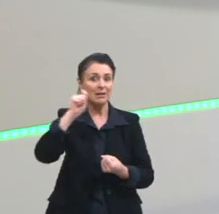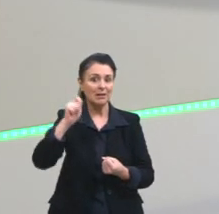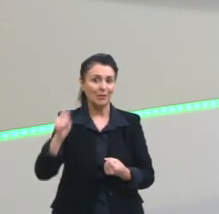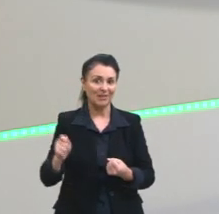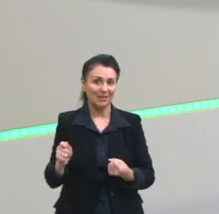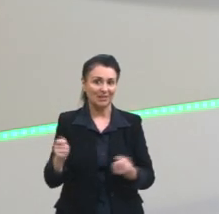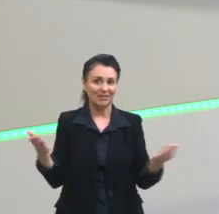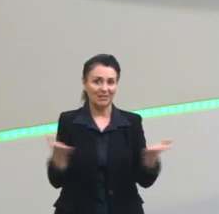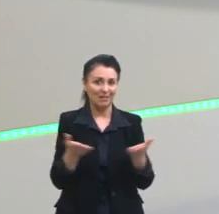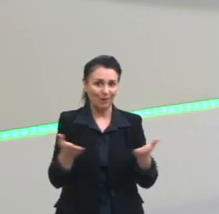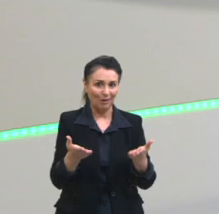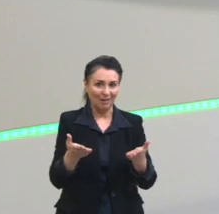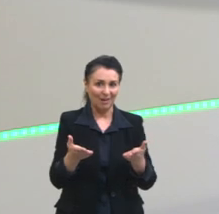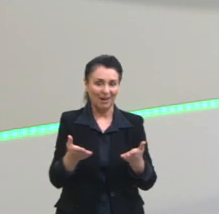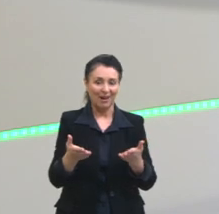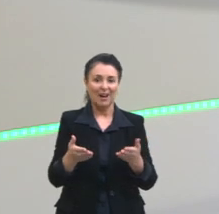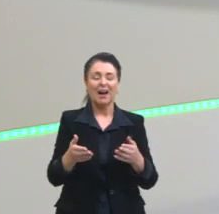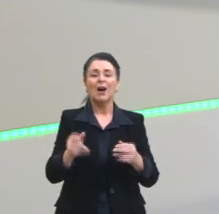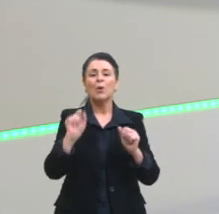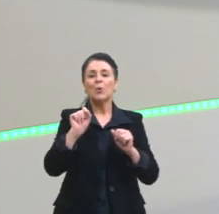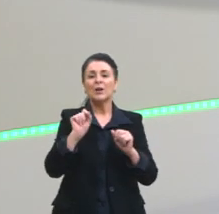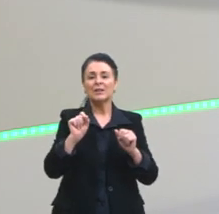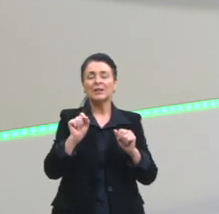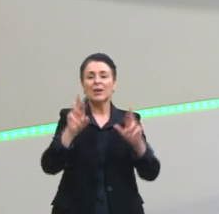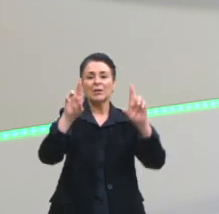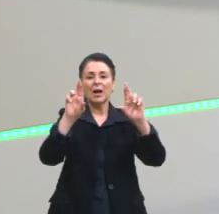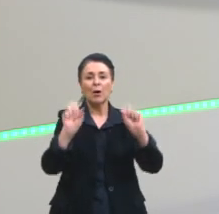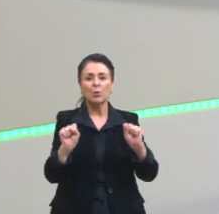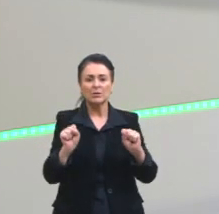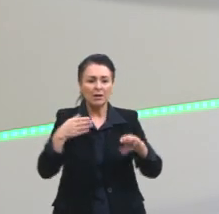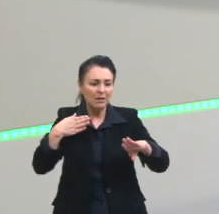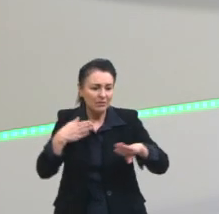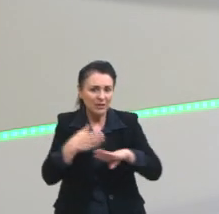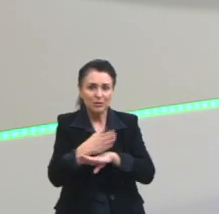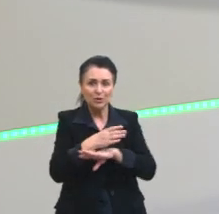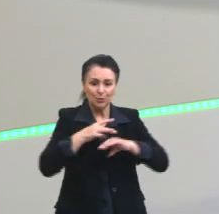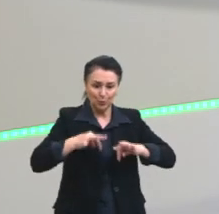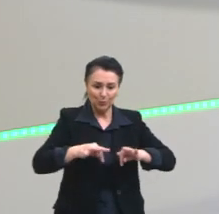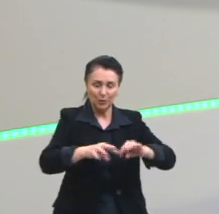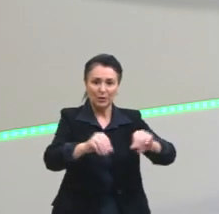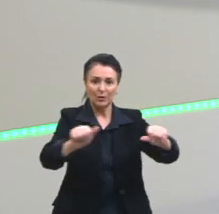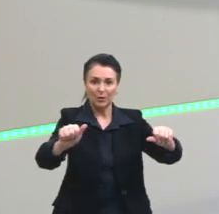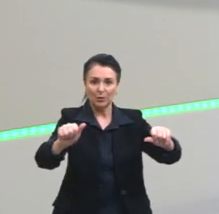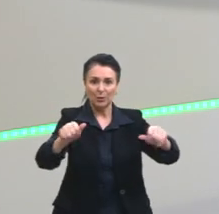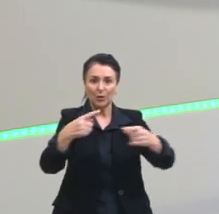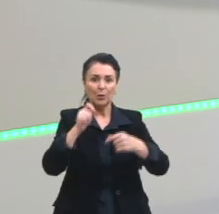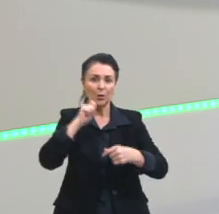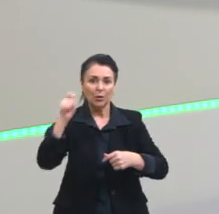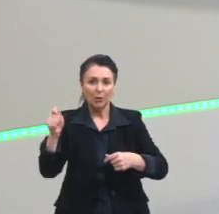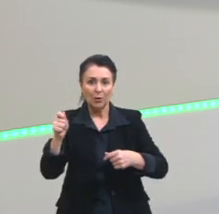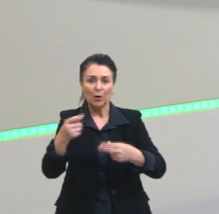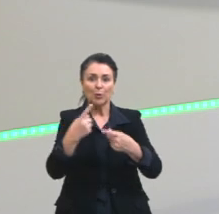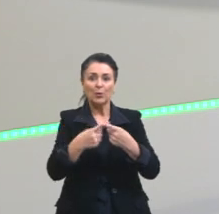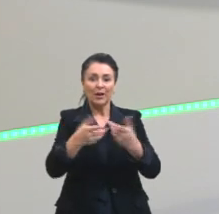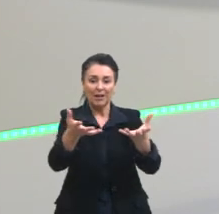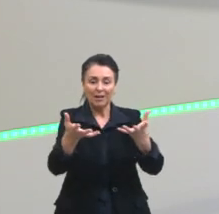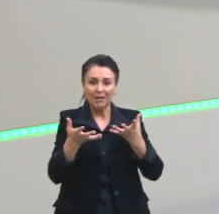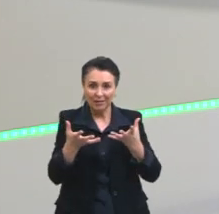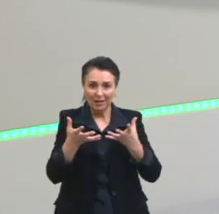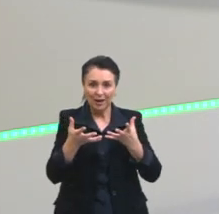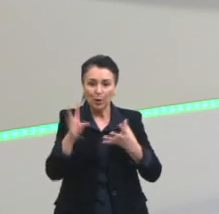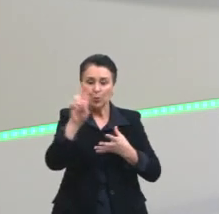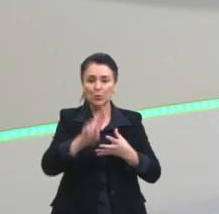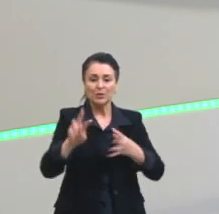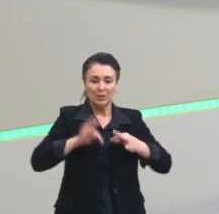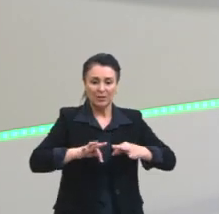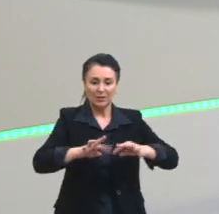e a Rússia está invadindo o território ucraniano de certa forma Algumas pessoas dizem que é estabelecer o antigo território